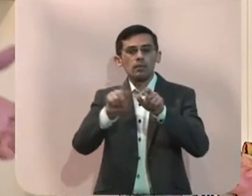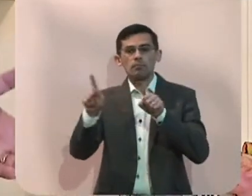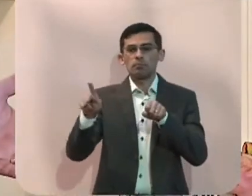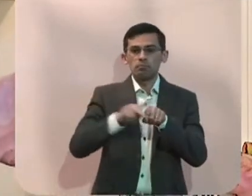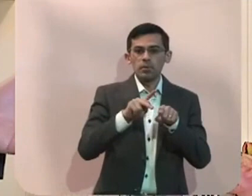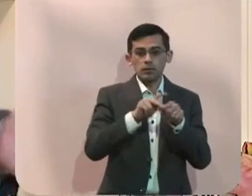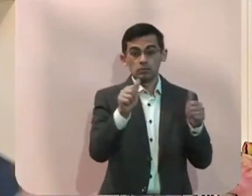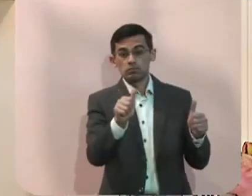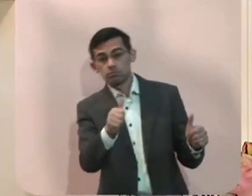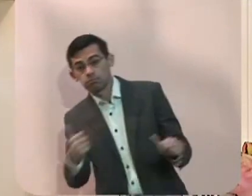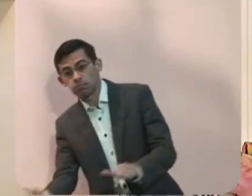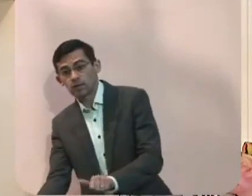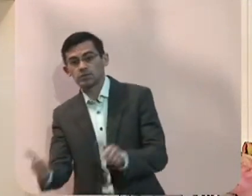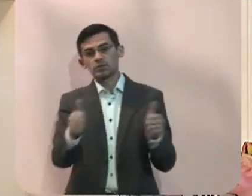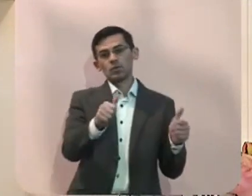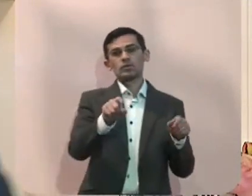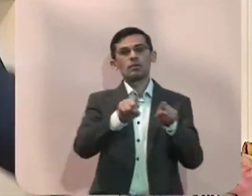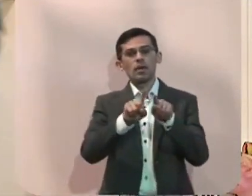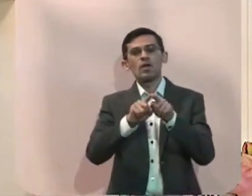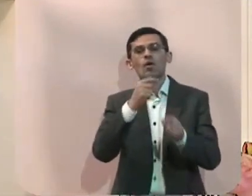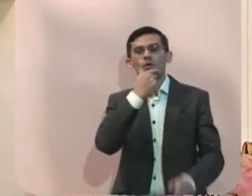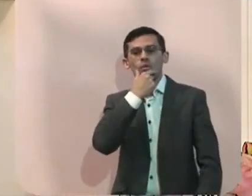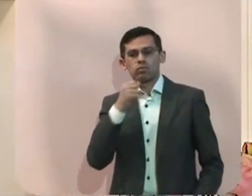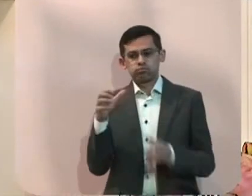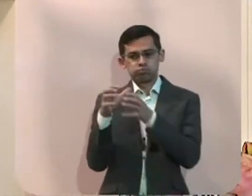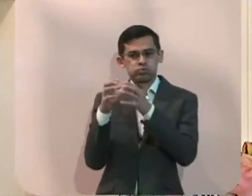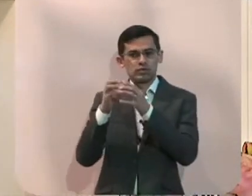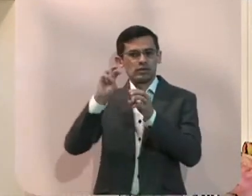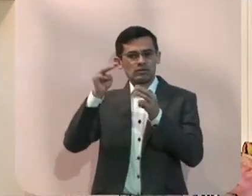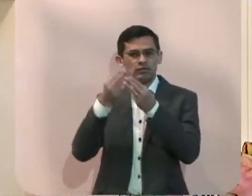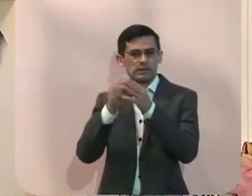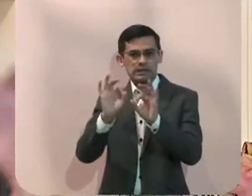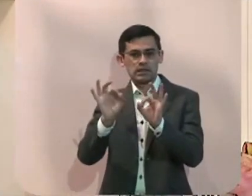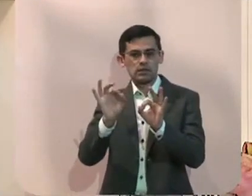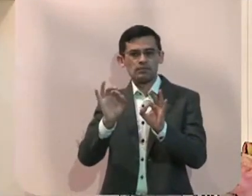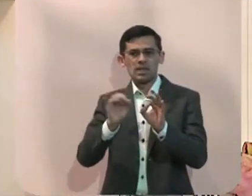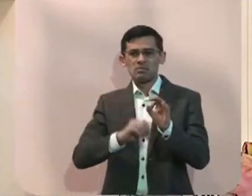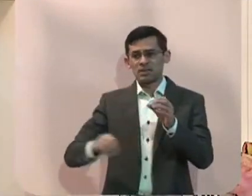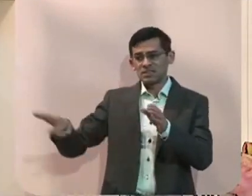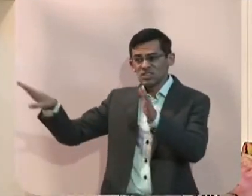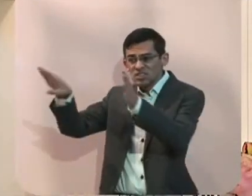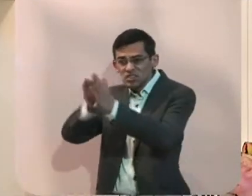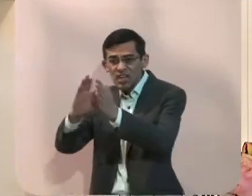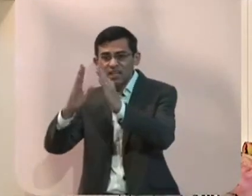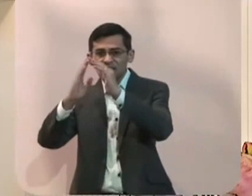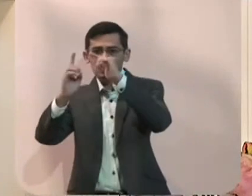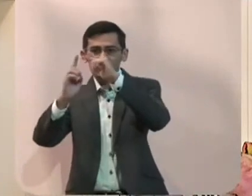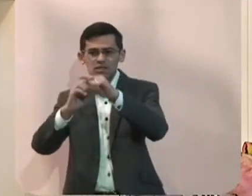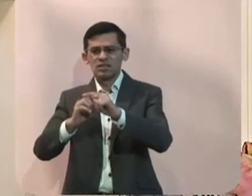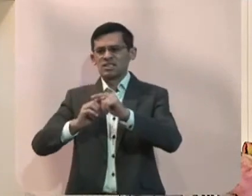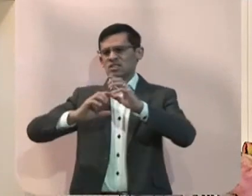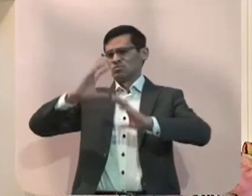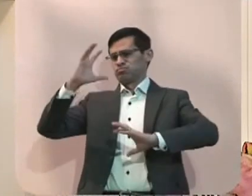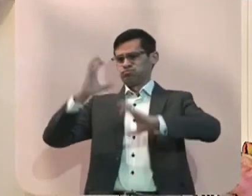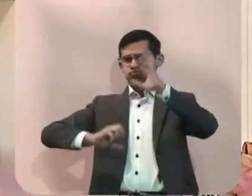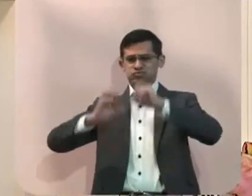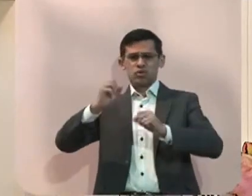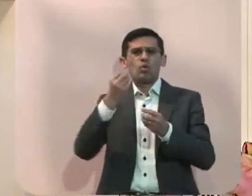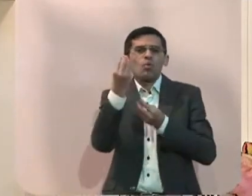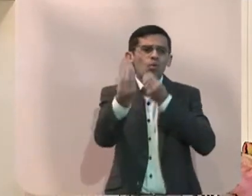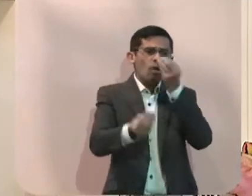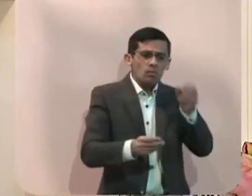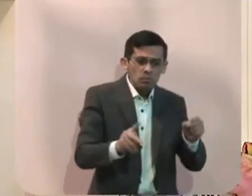que batizar gentios. Quando ele chega na igreja, estava uma confusão, como é que Pedro foi lá e